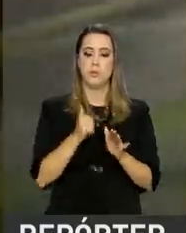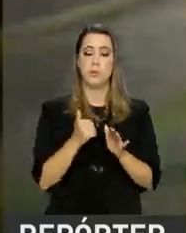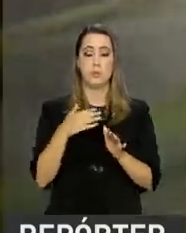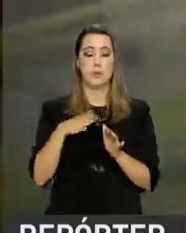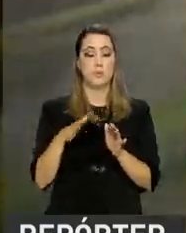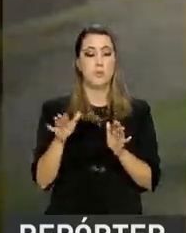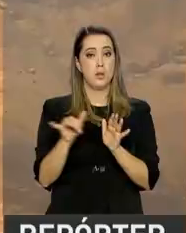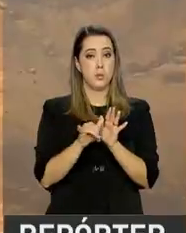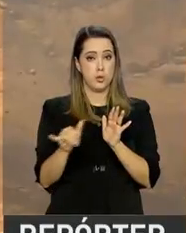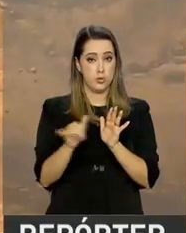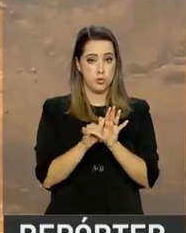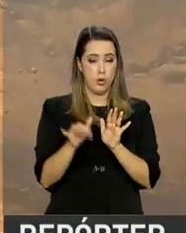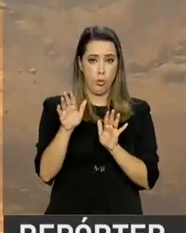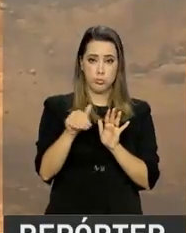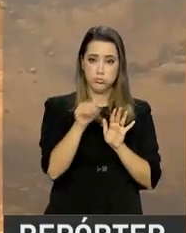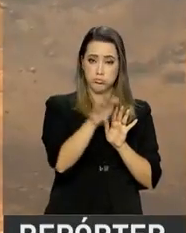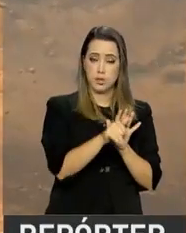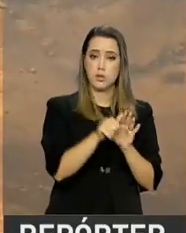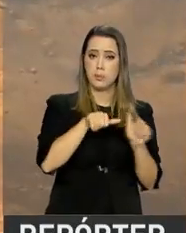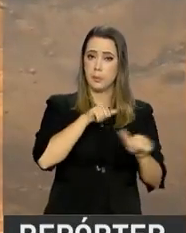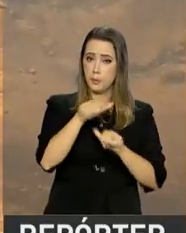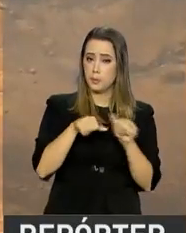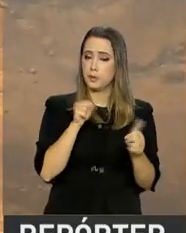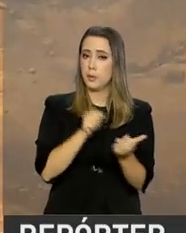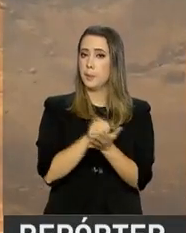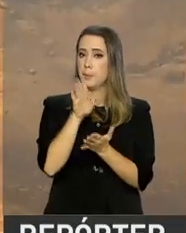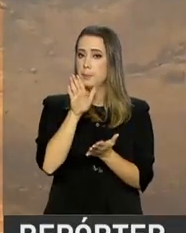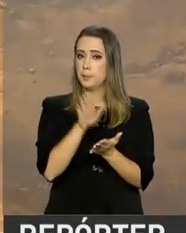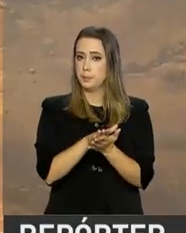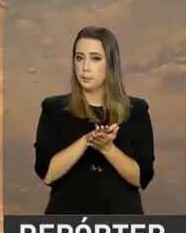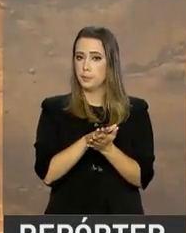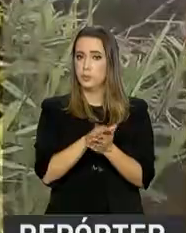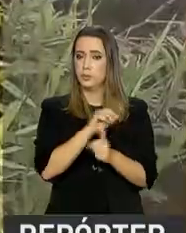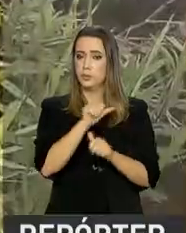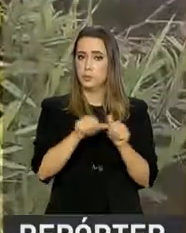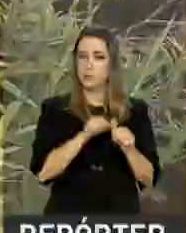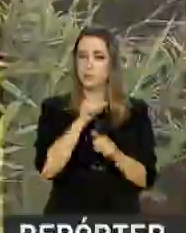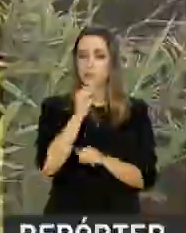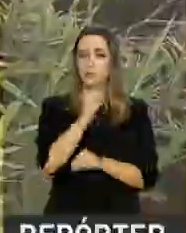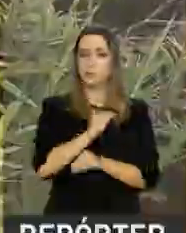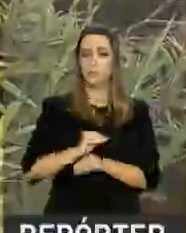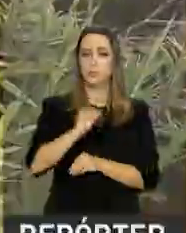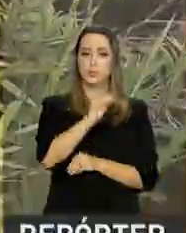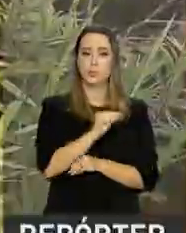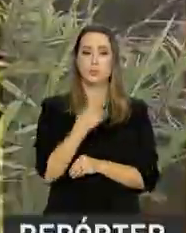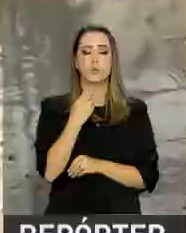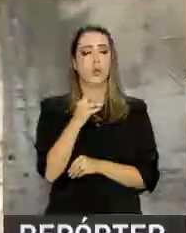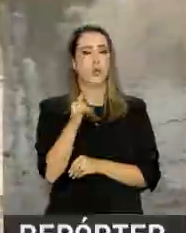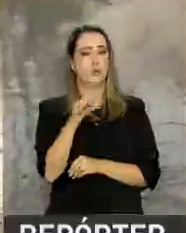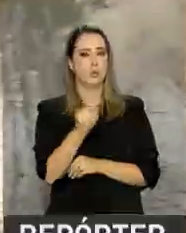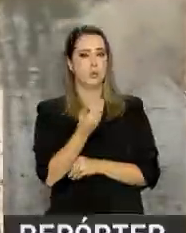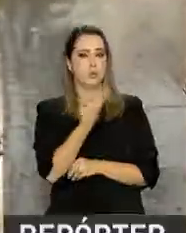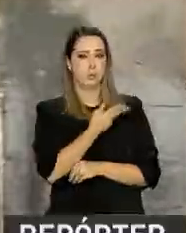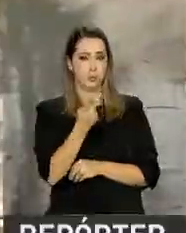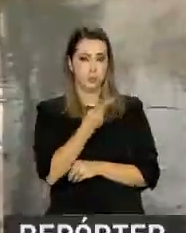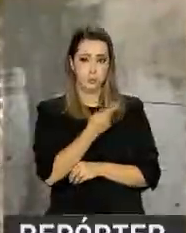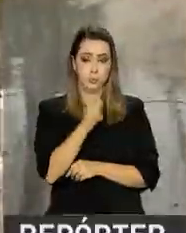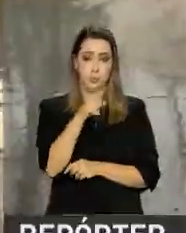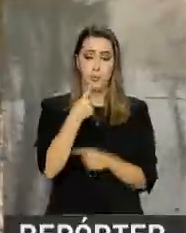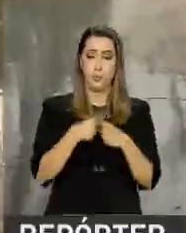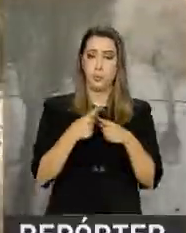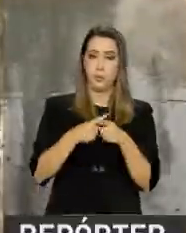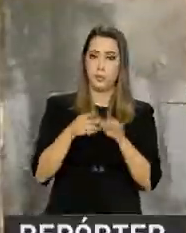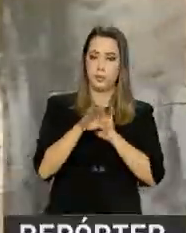chamamento público para a recuperação hídrica da bacia do rio são francisco e bacia do rio parnaíba a ideia é que